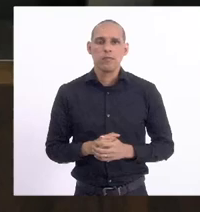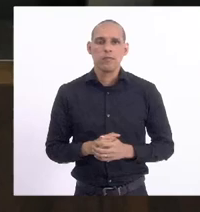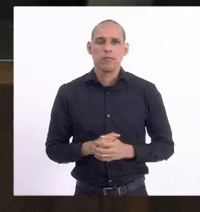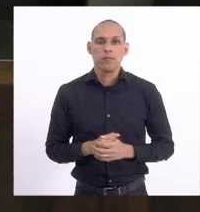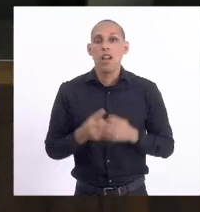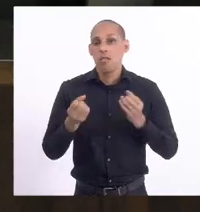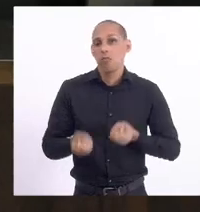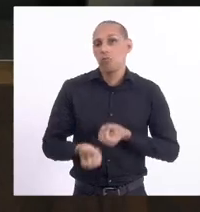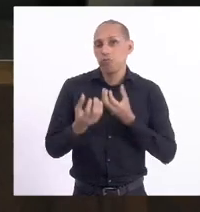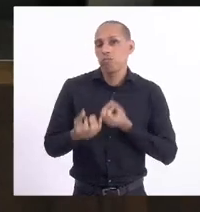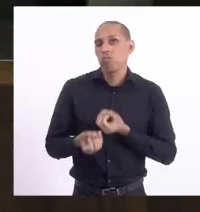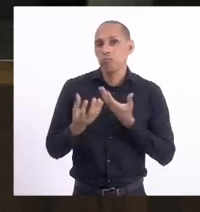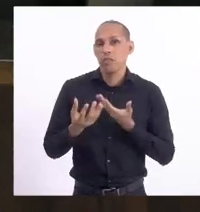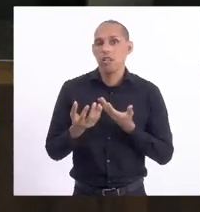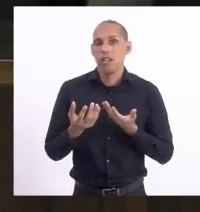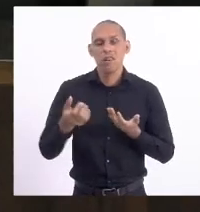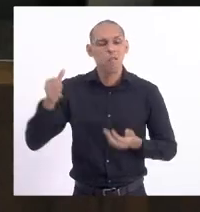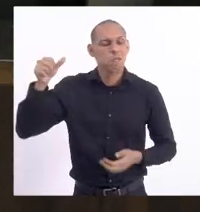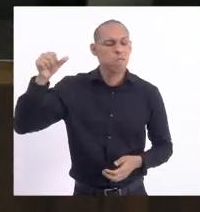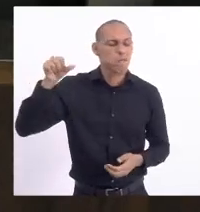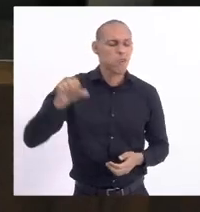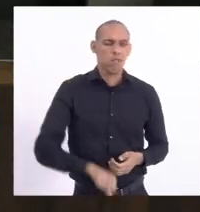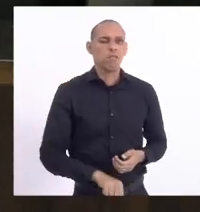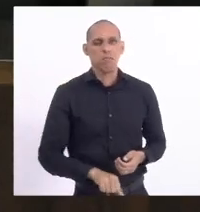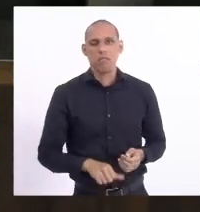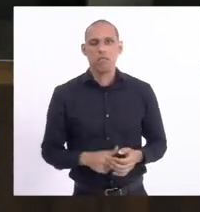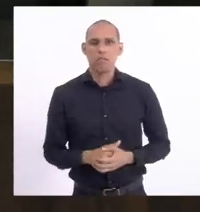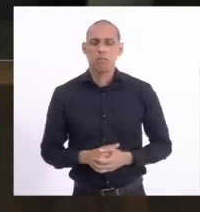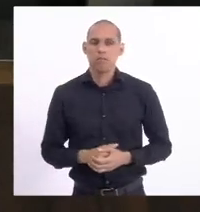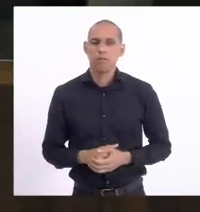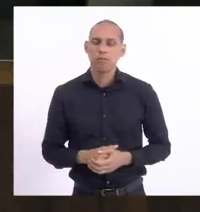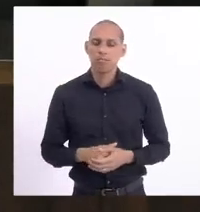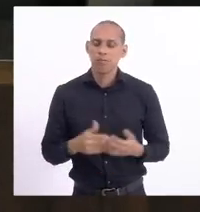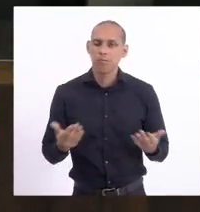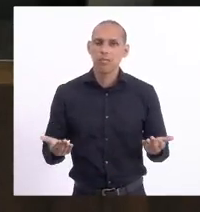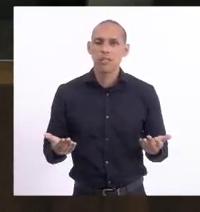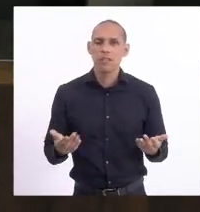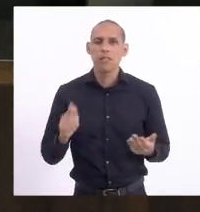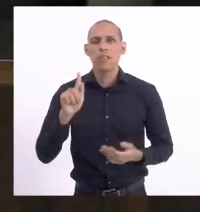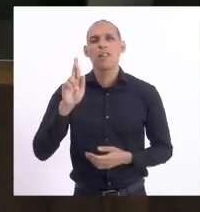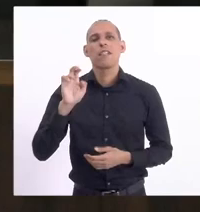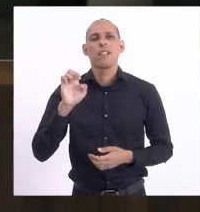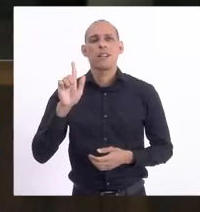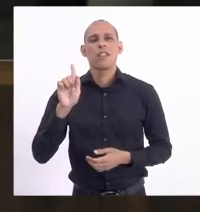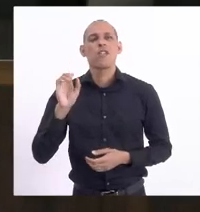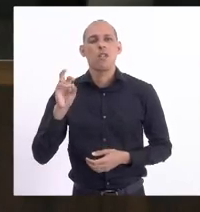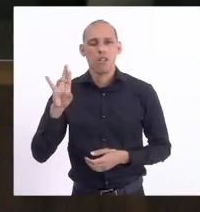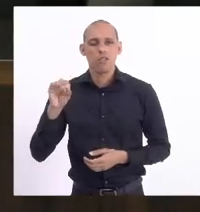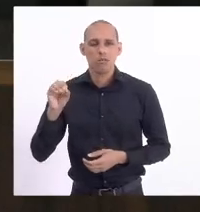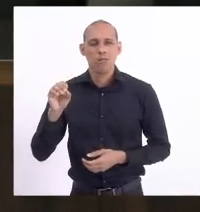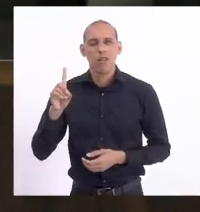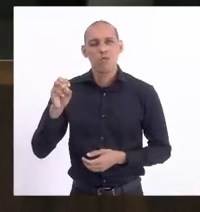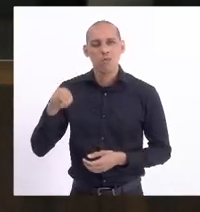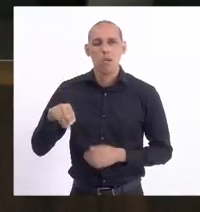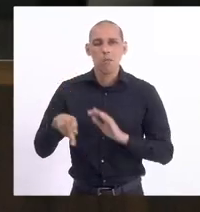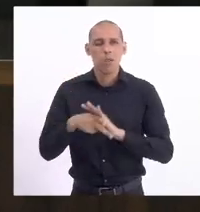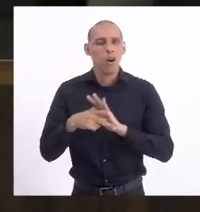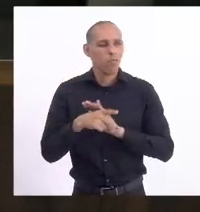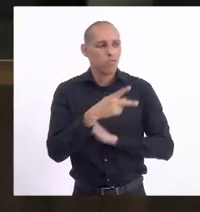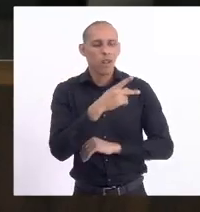as informações são as piores possíveis. É verdade. Dom Gregório, que é o bispo de Petrópolis.